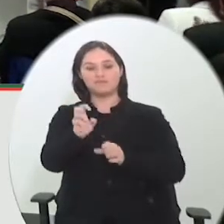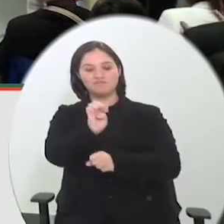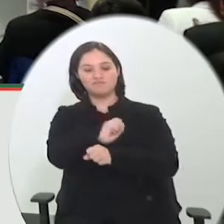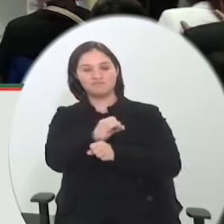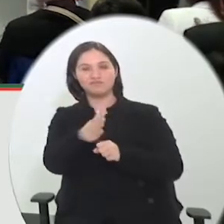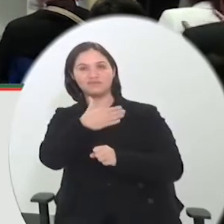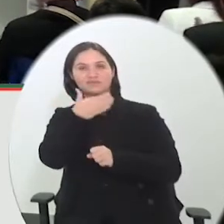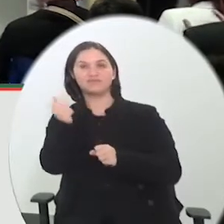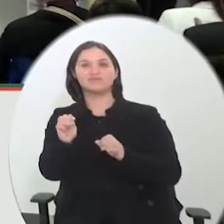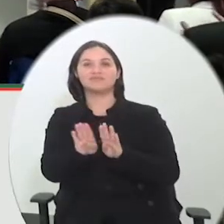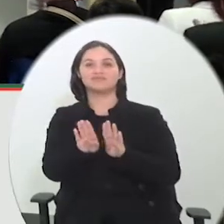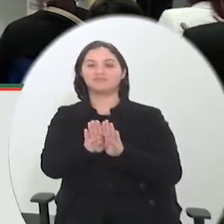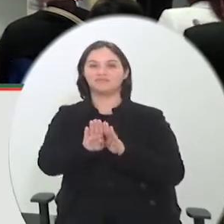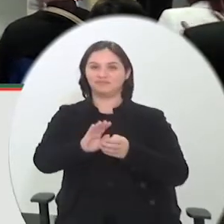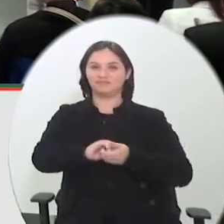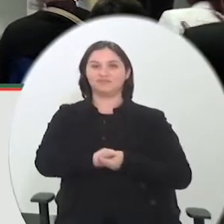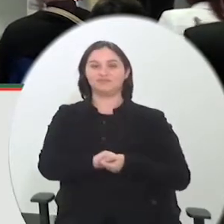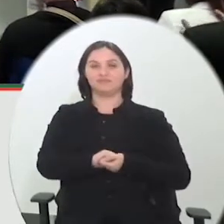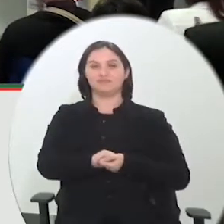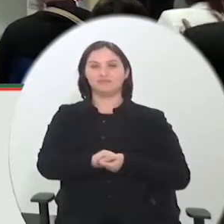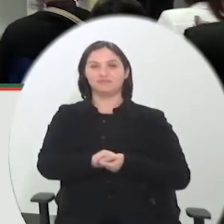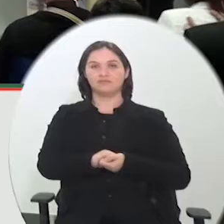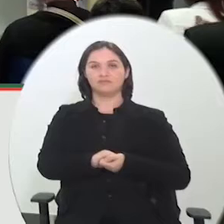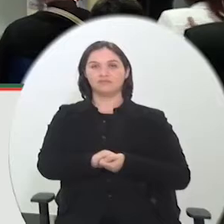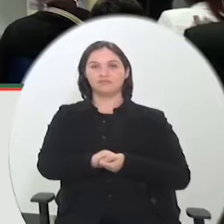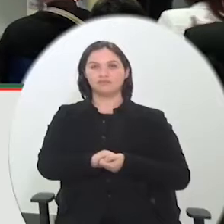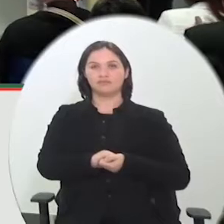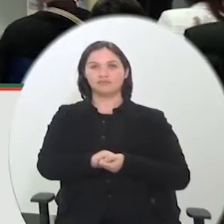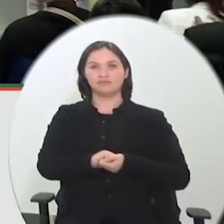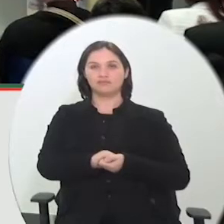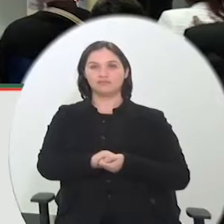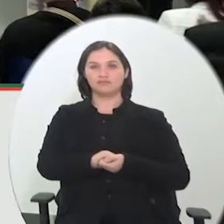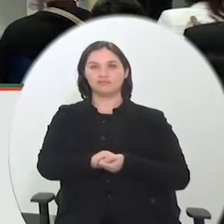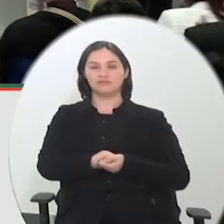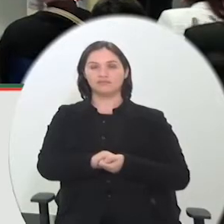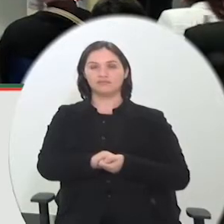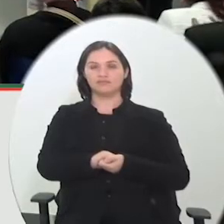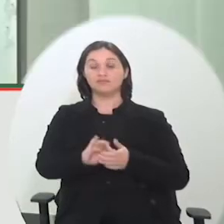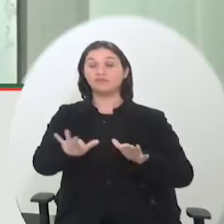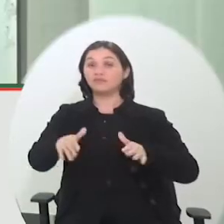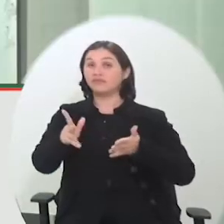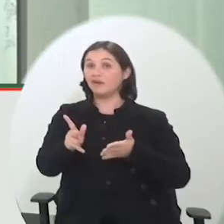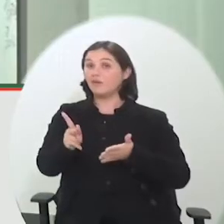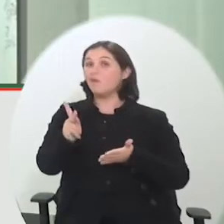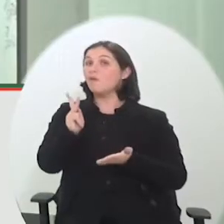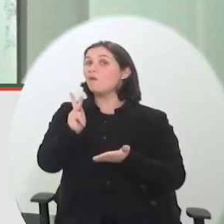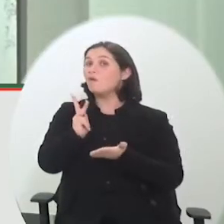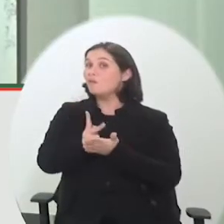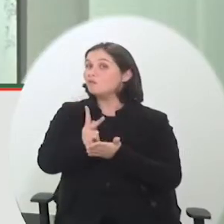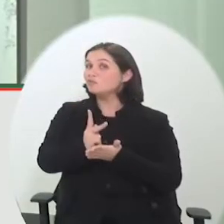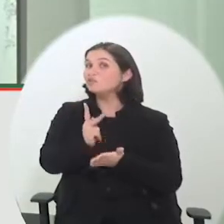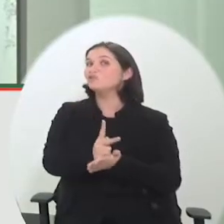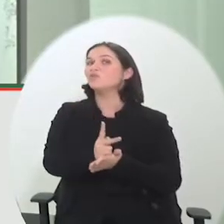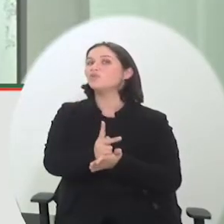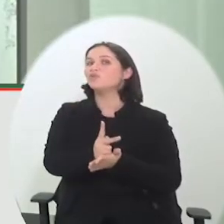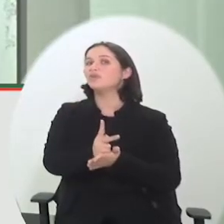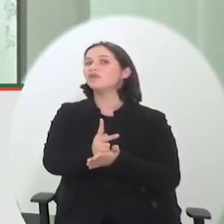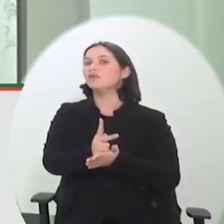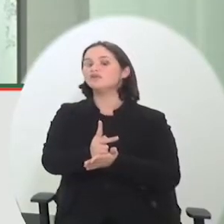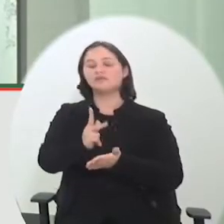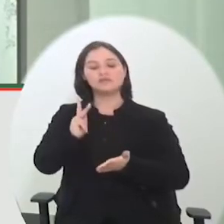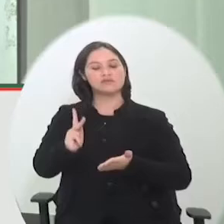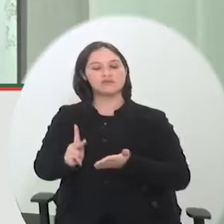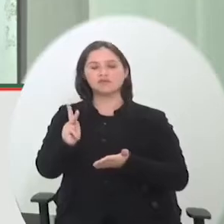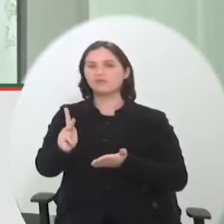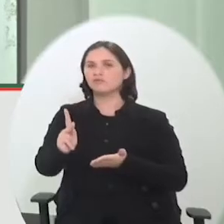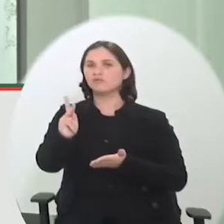afirmar. Então, continue forte e firme nesse propósito e com certeza, com o trabalho que